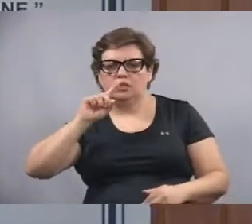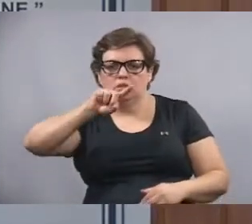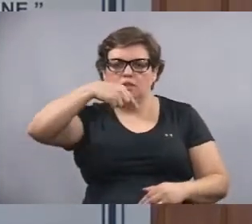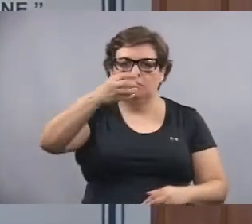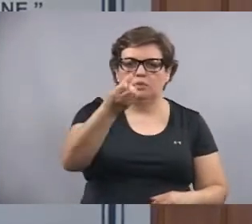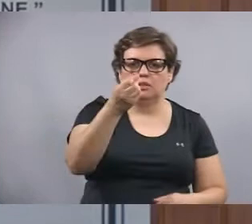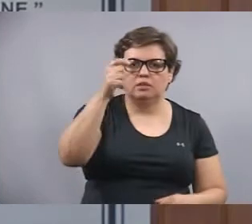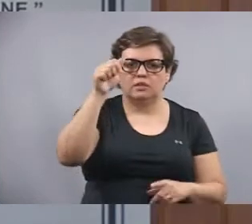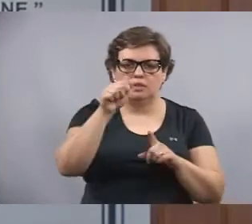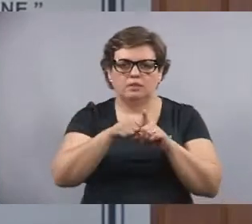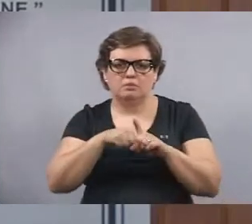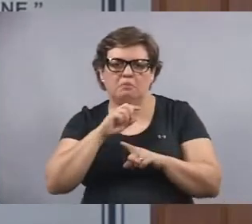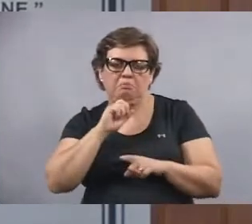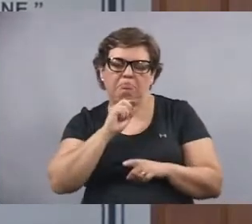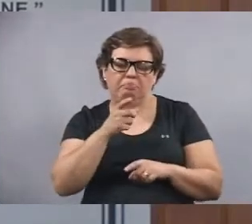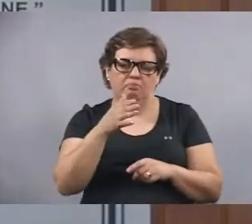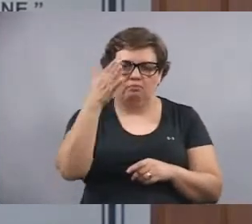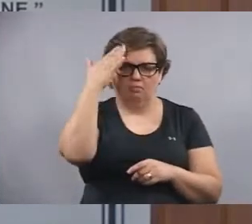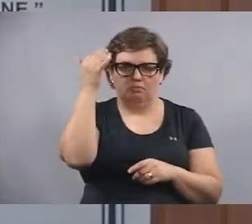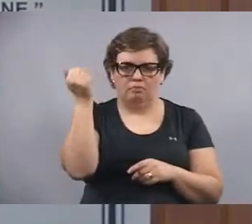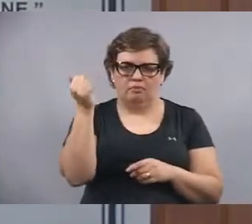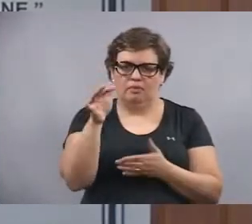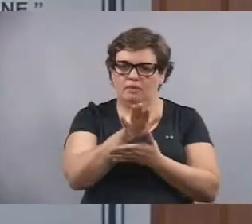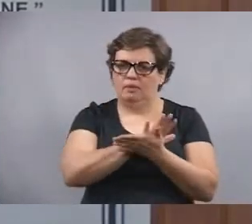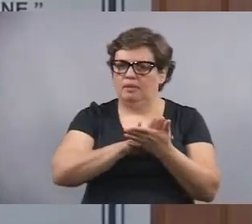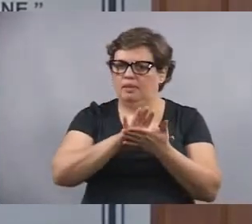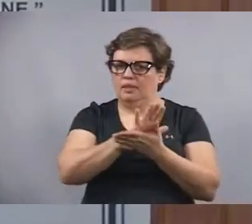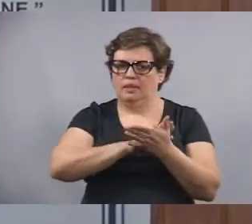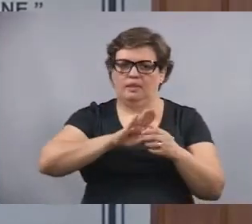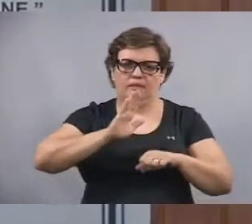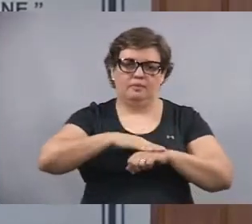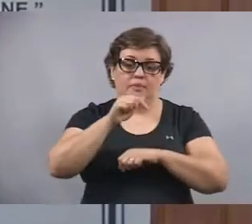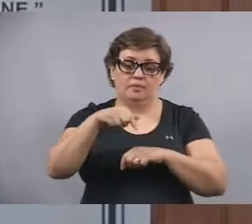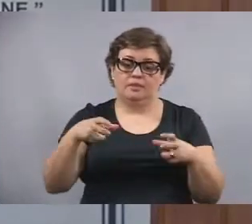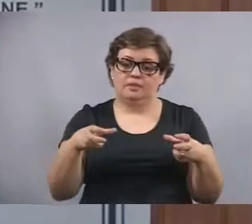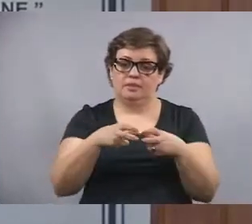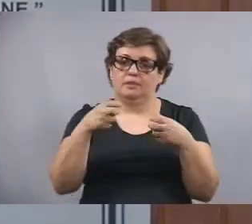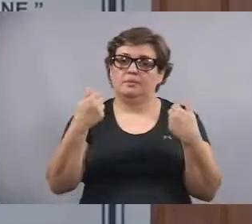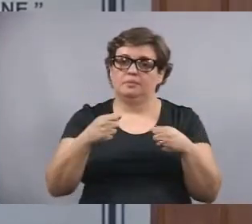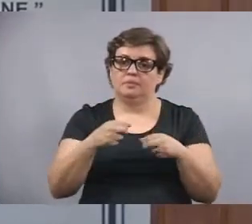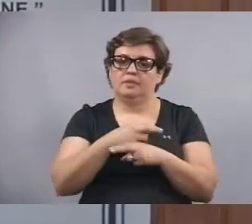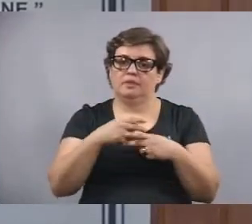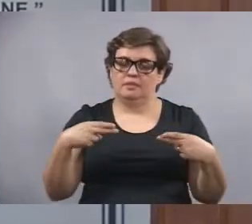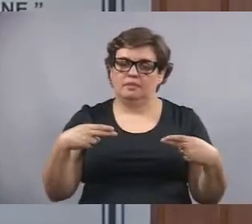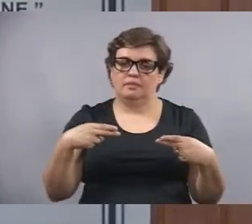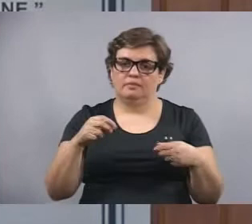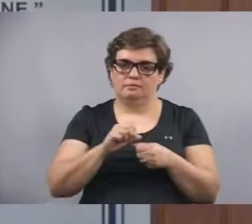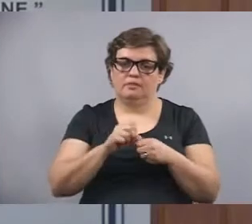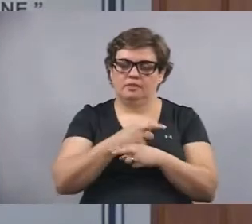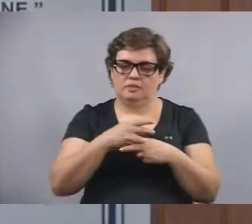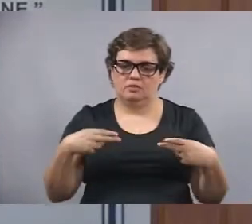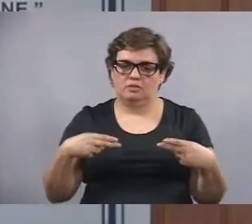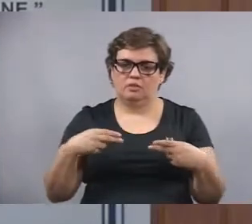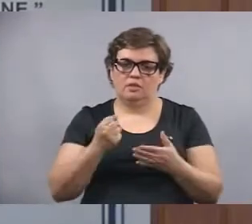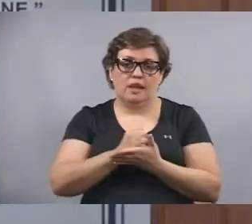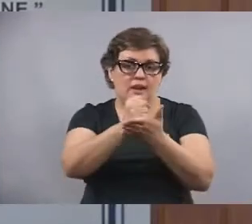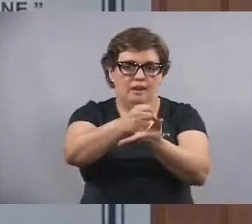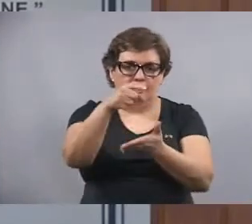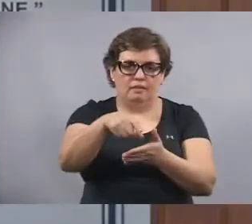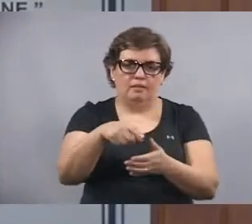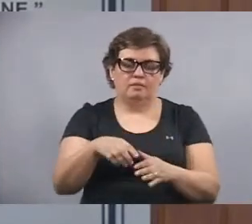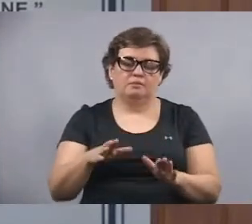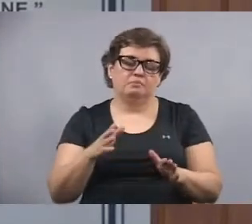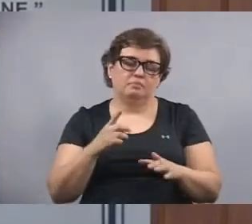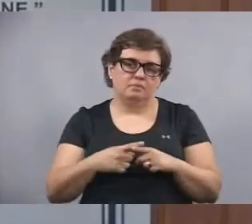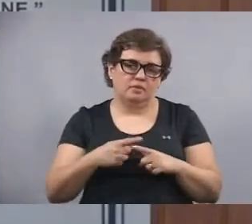passou 6 meses, ninguém sabe mais, e essa Câmara vai ter que tomar providência, conduzir isso, senão, pelo jeito,